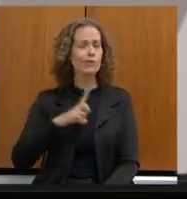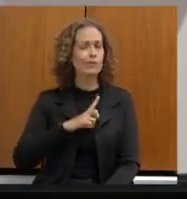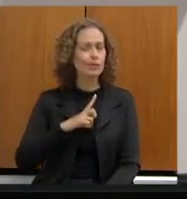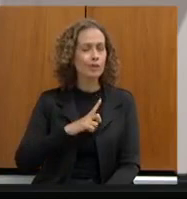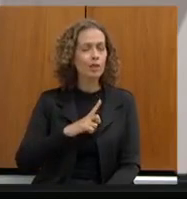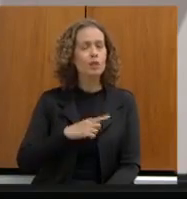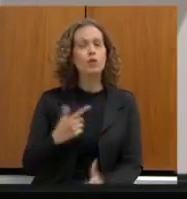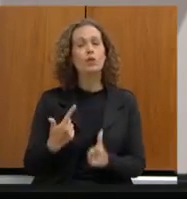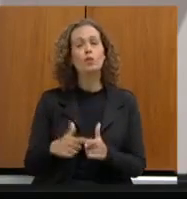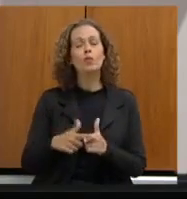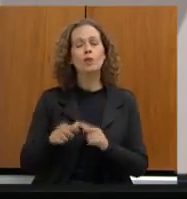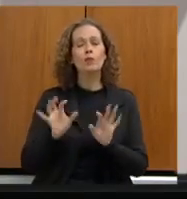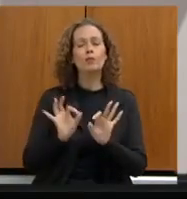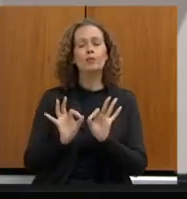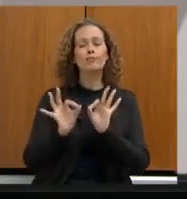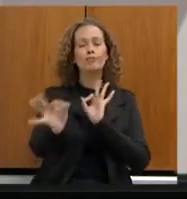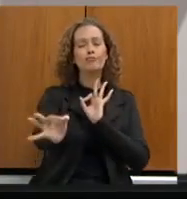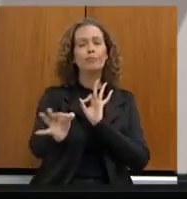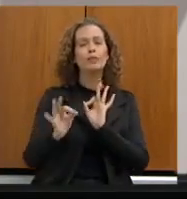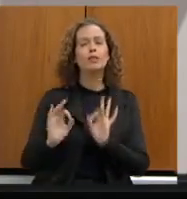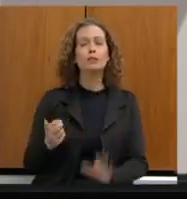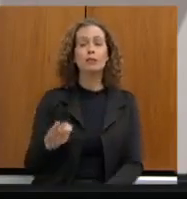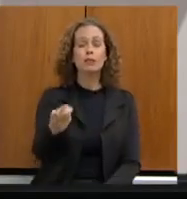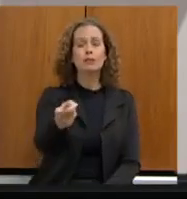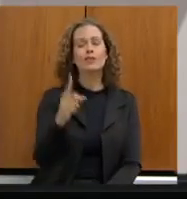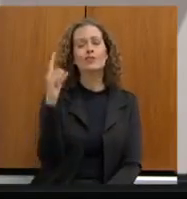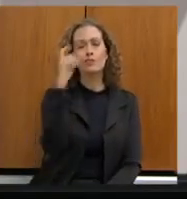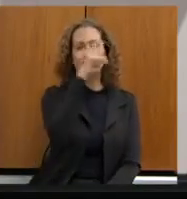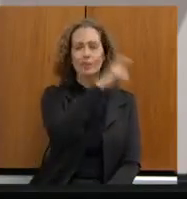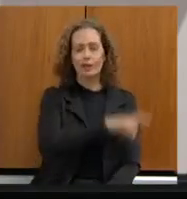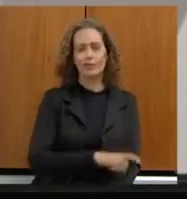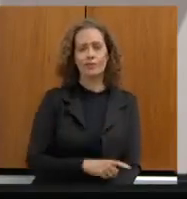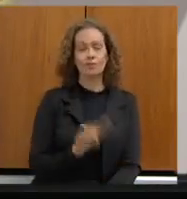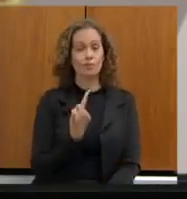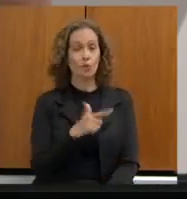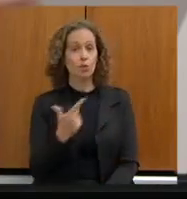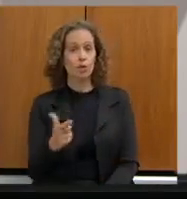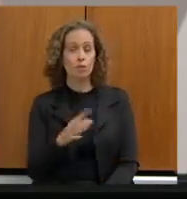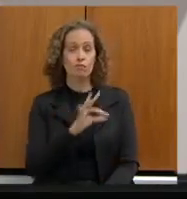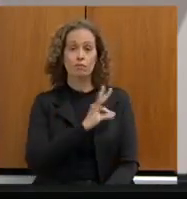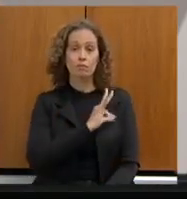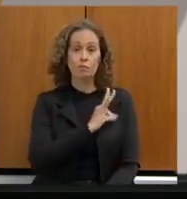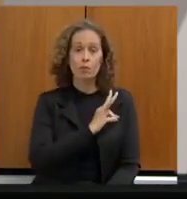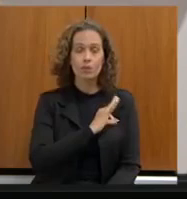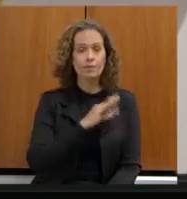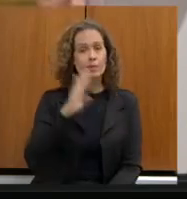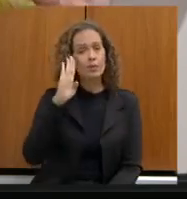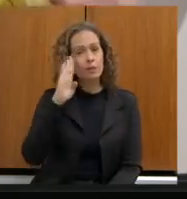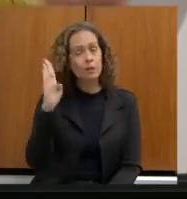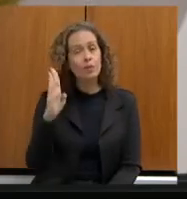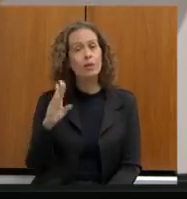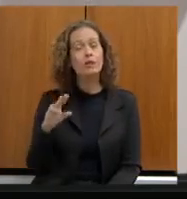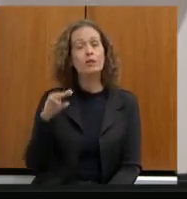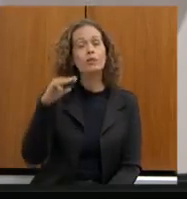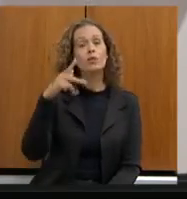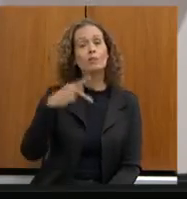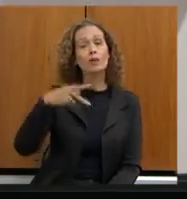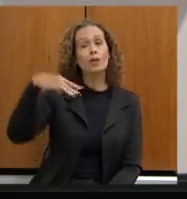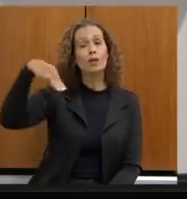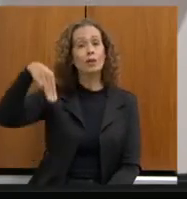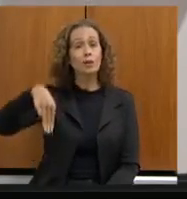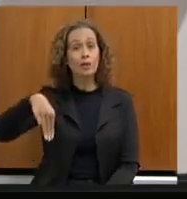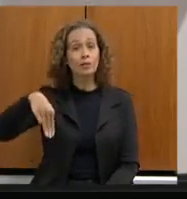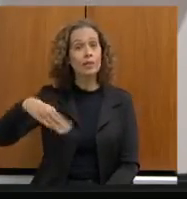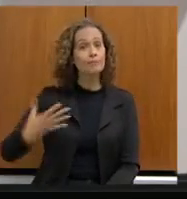esse problema da distância e da dificuldade e ficar sem policiamento principalmente policiamento militar em quantos